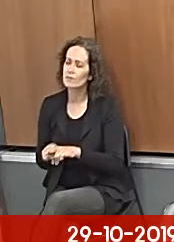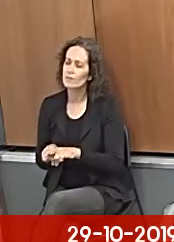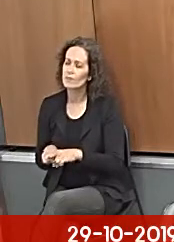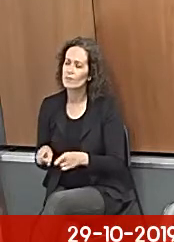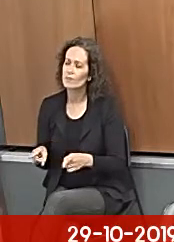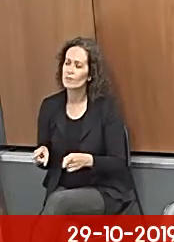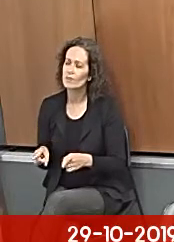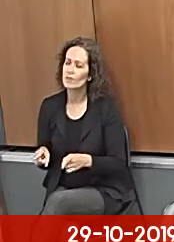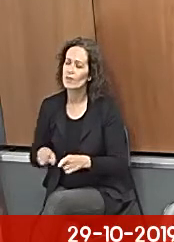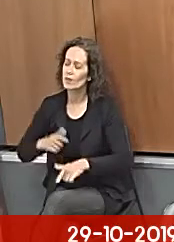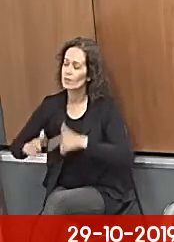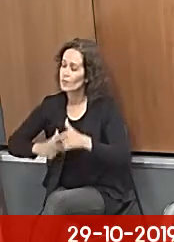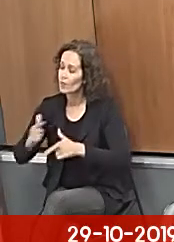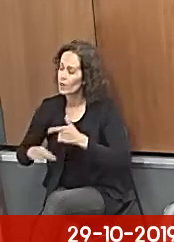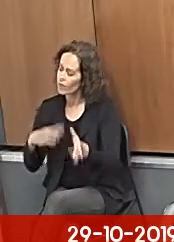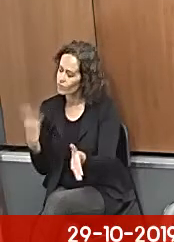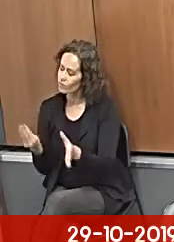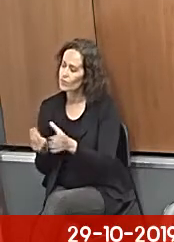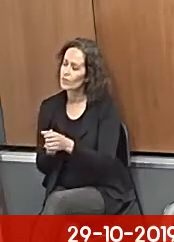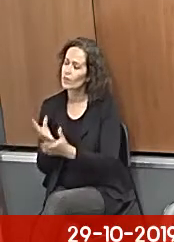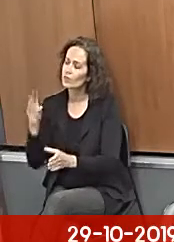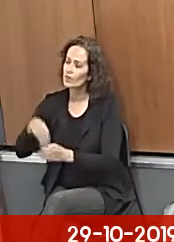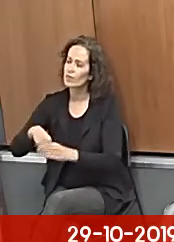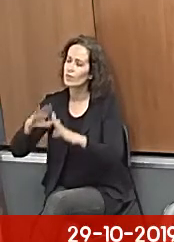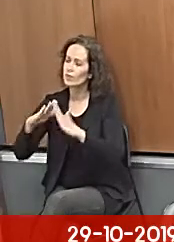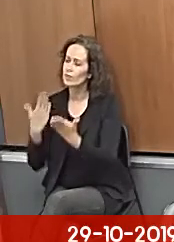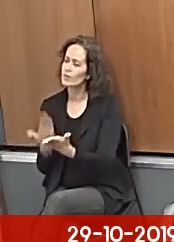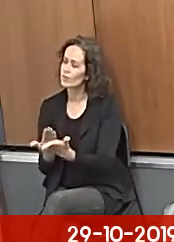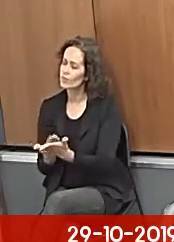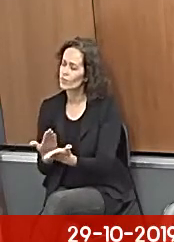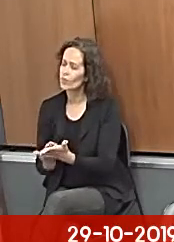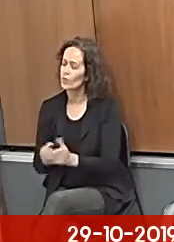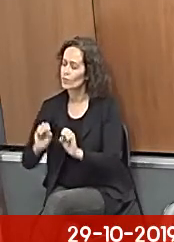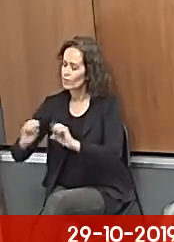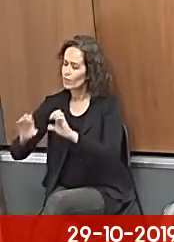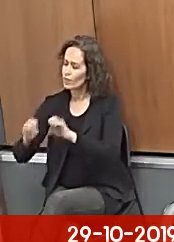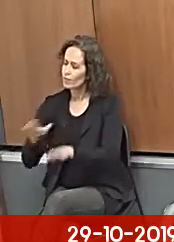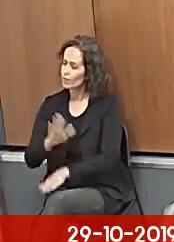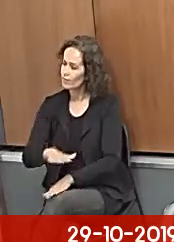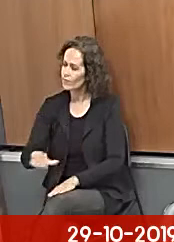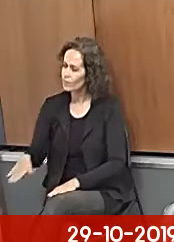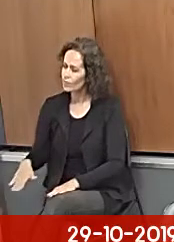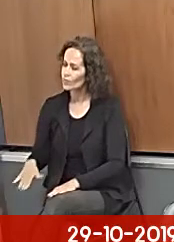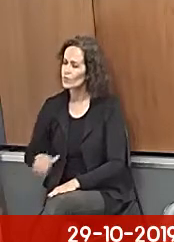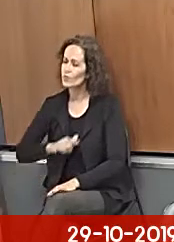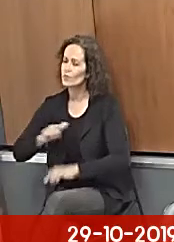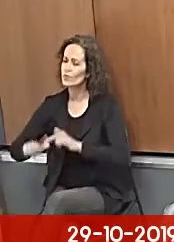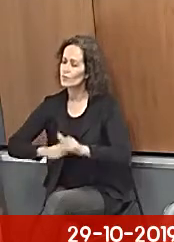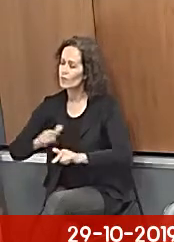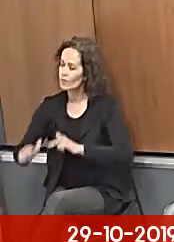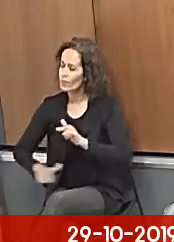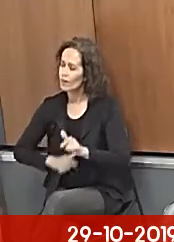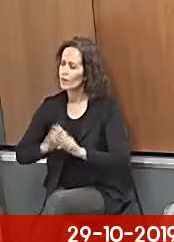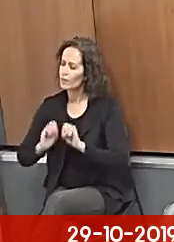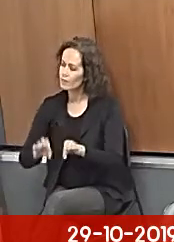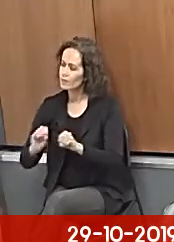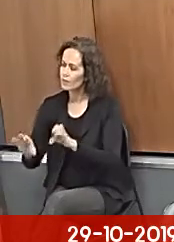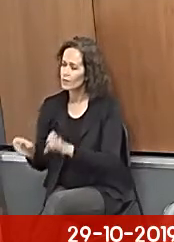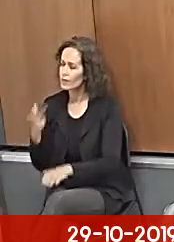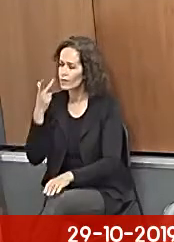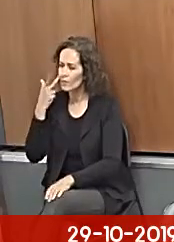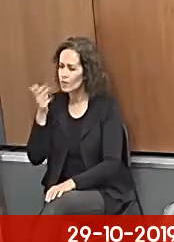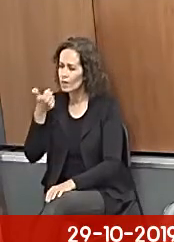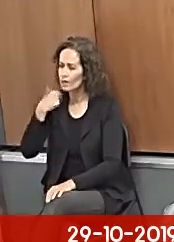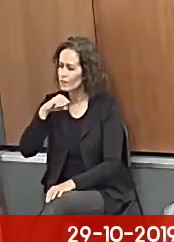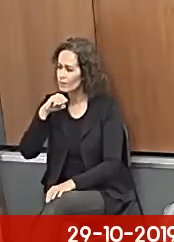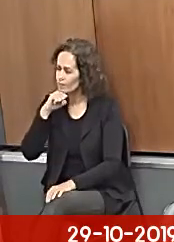A gente tem um trabalho de inclusão também nas escolas de ensino, educação infantil. Um trabalho com os pais, com a família.